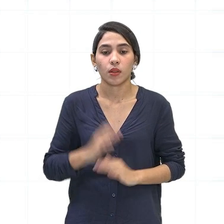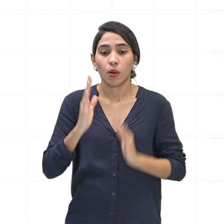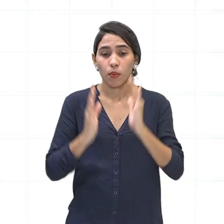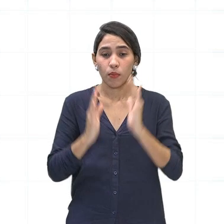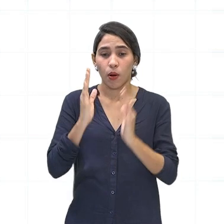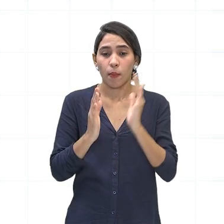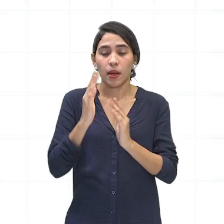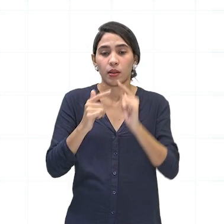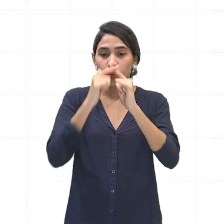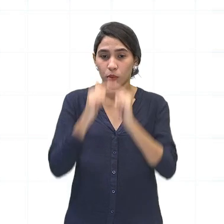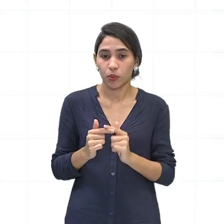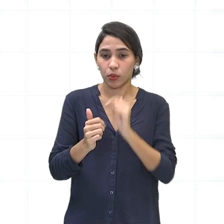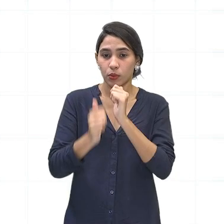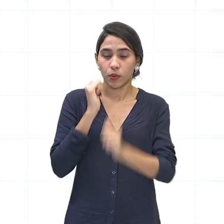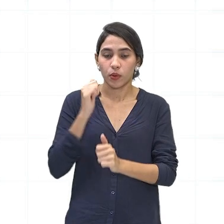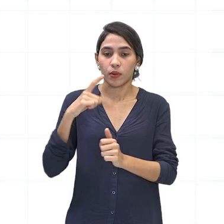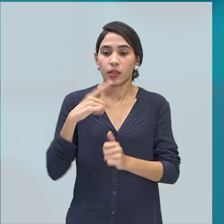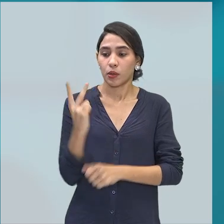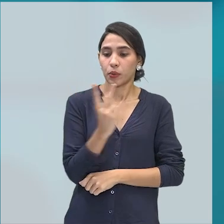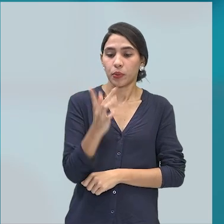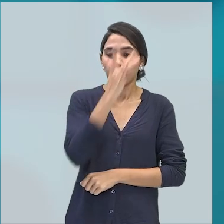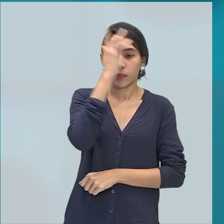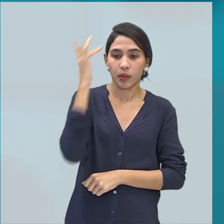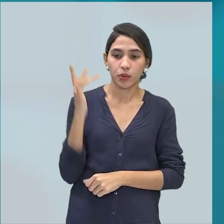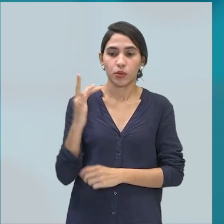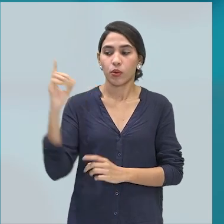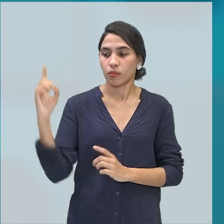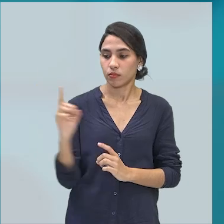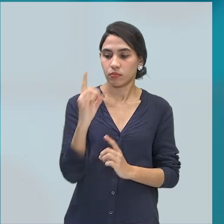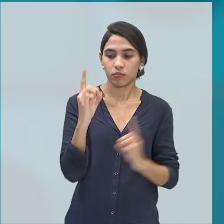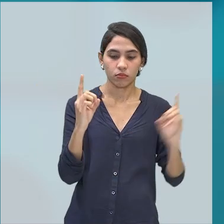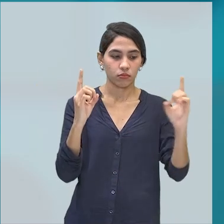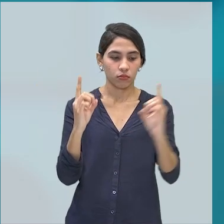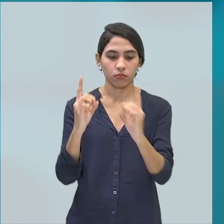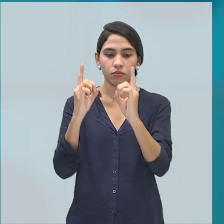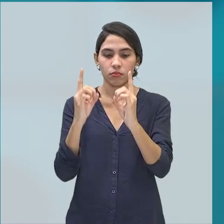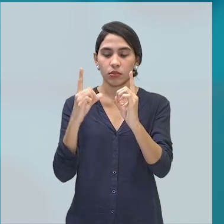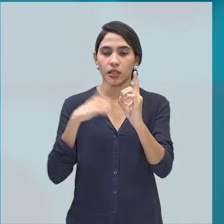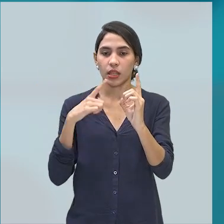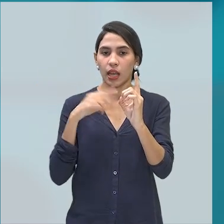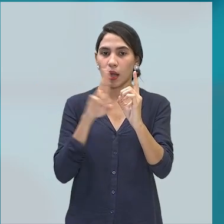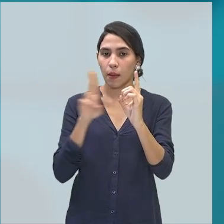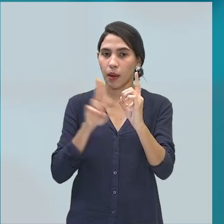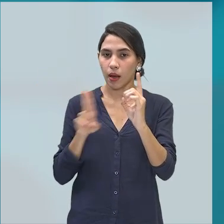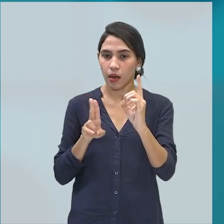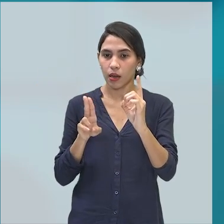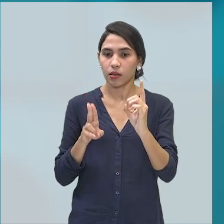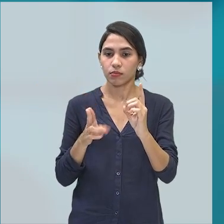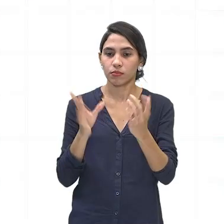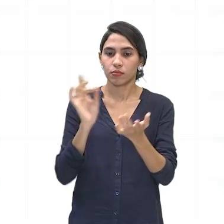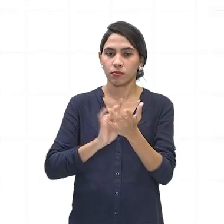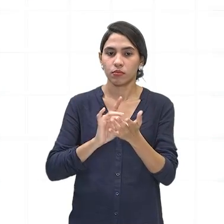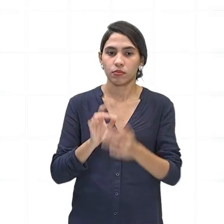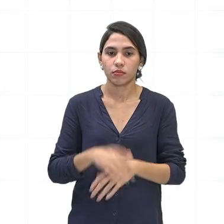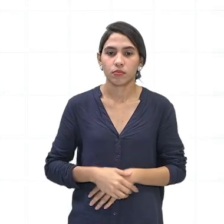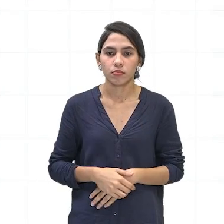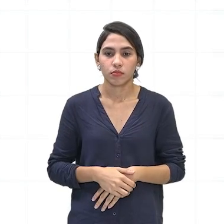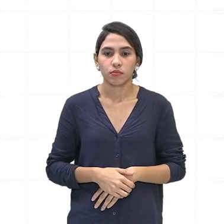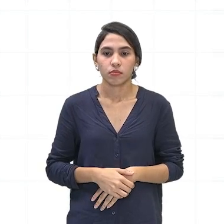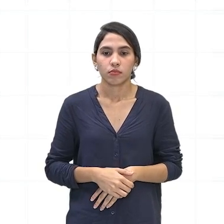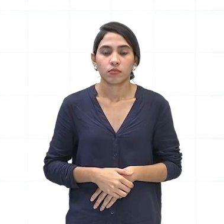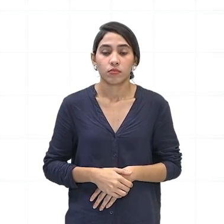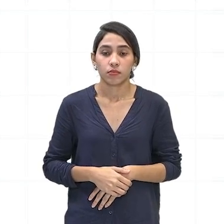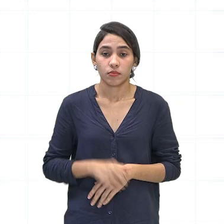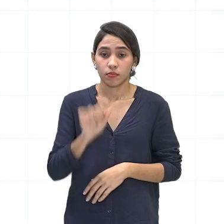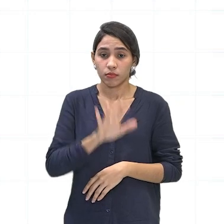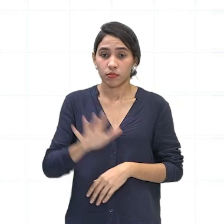luta esportiva, esses lutadores, eles são identificados. Vamos ver de que forma. Então, observem aí. Os